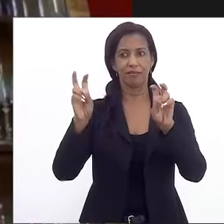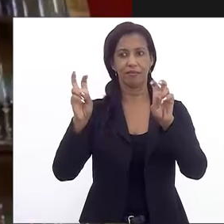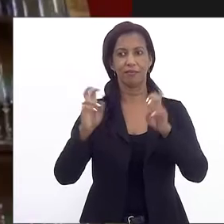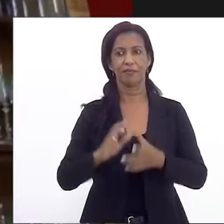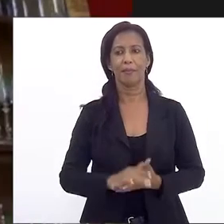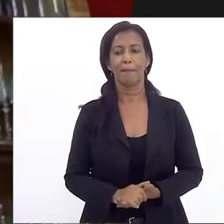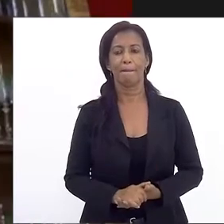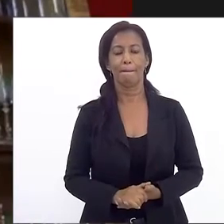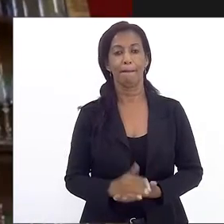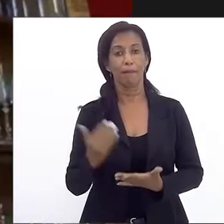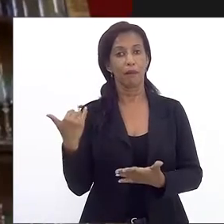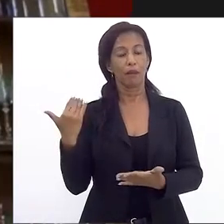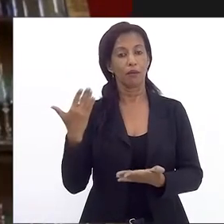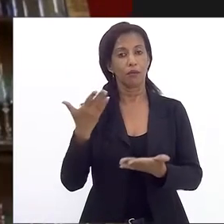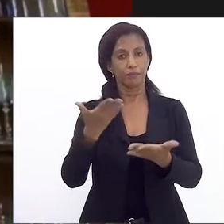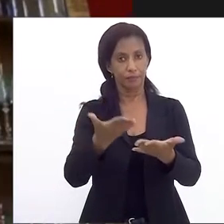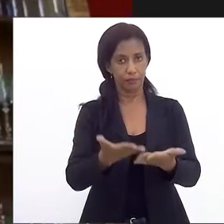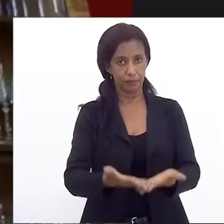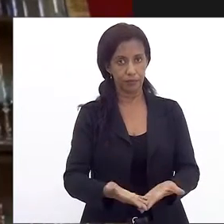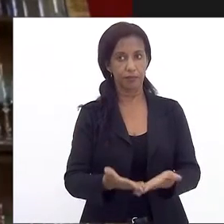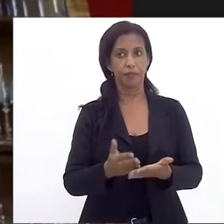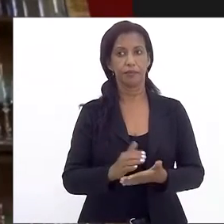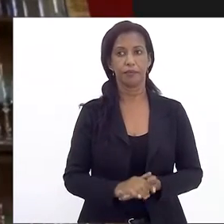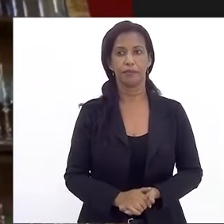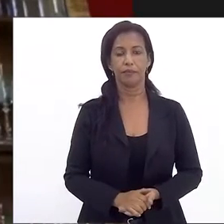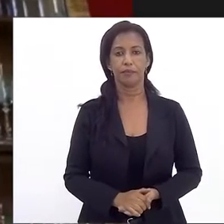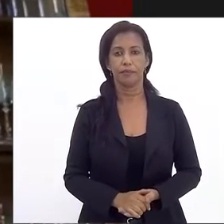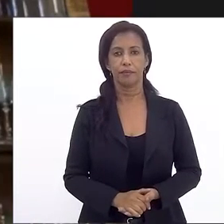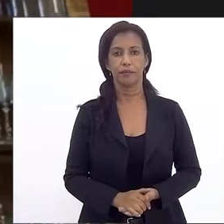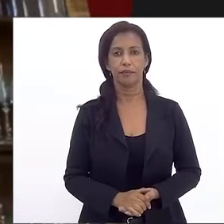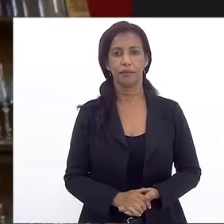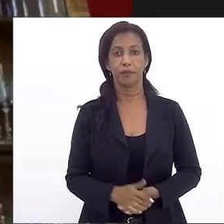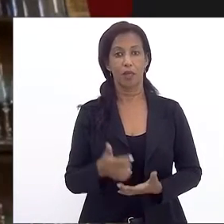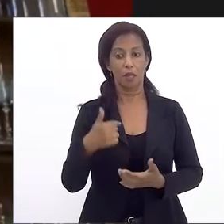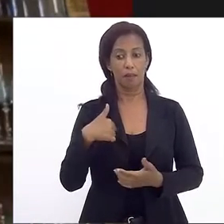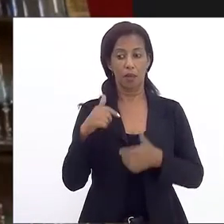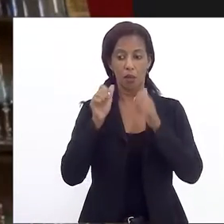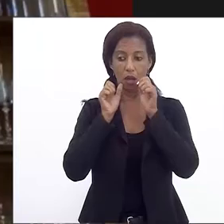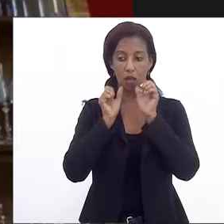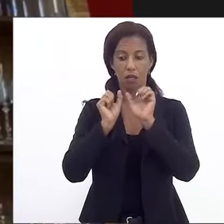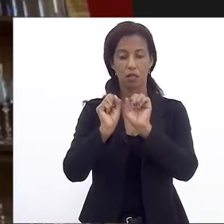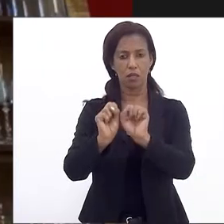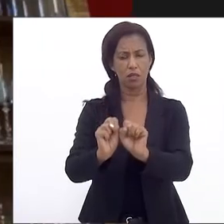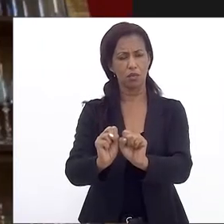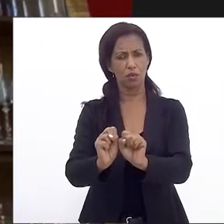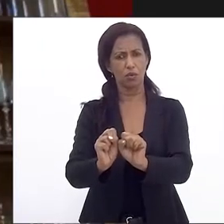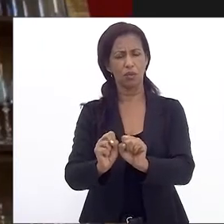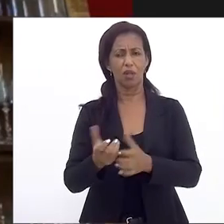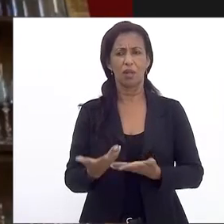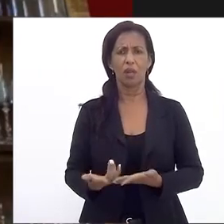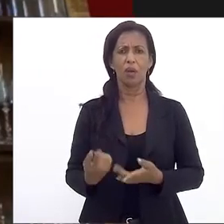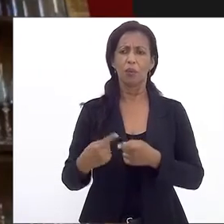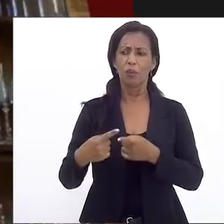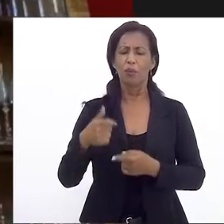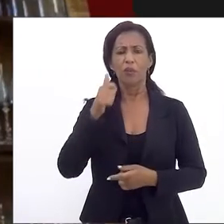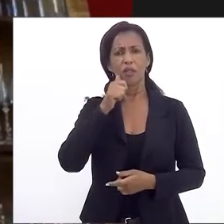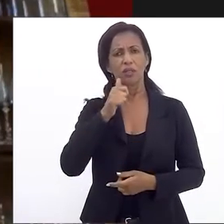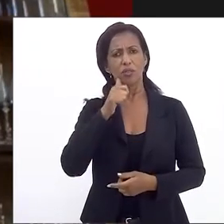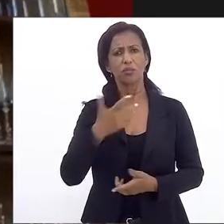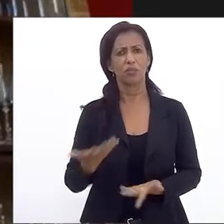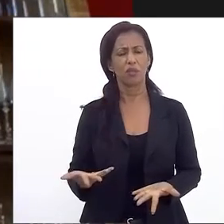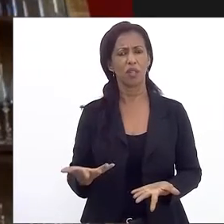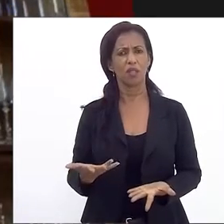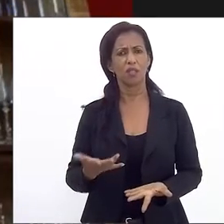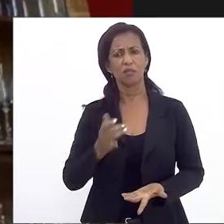falando desse tema, né, que foi levado até os meus assessores, que a indignação